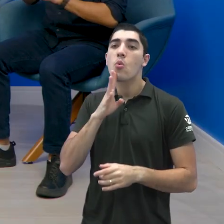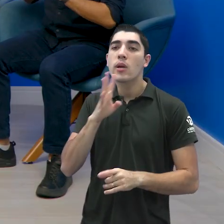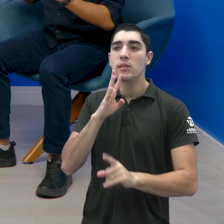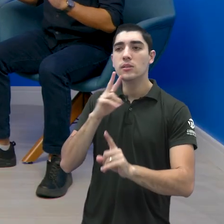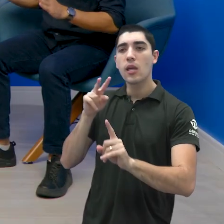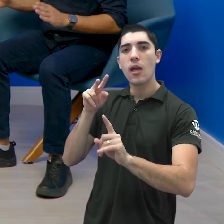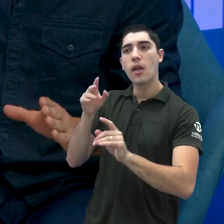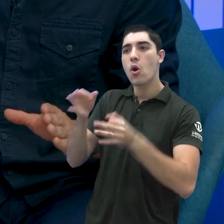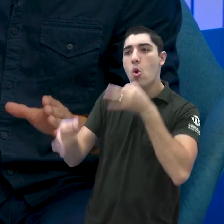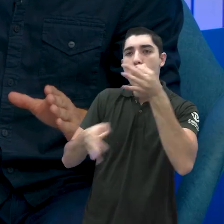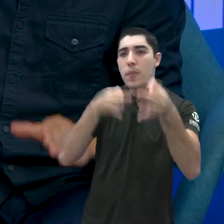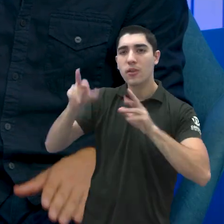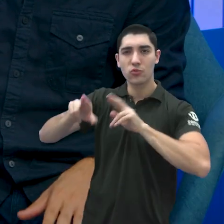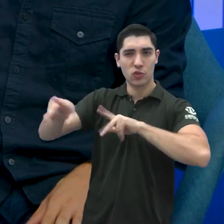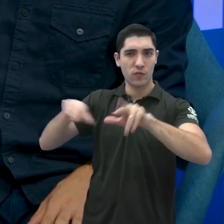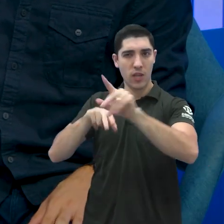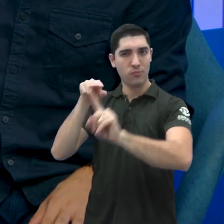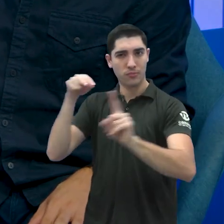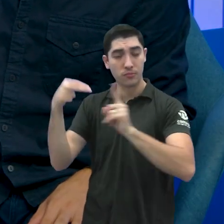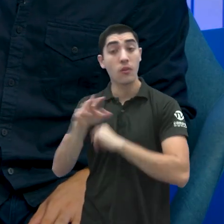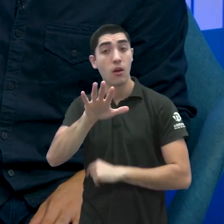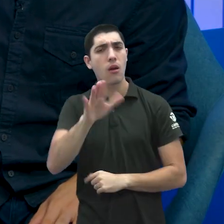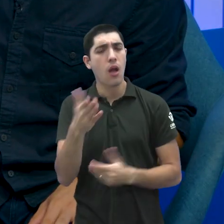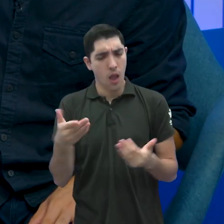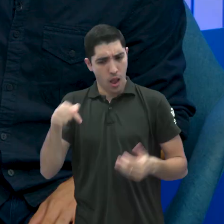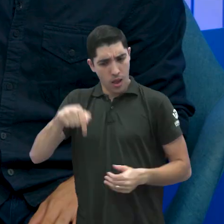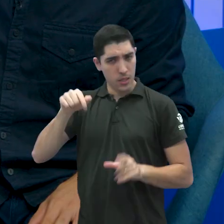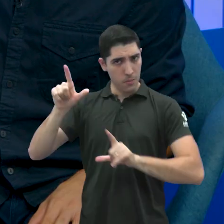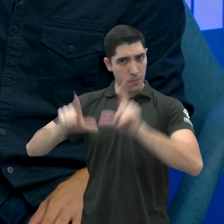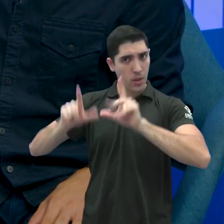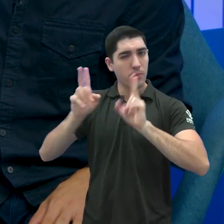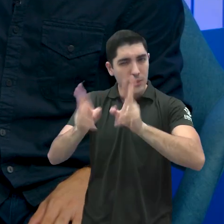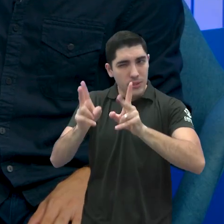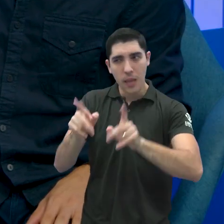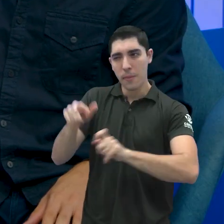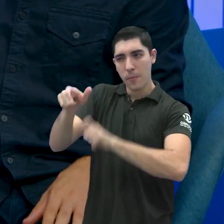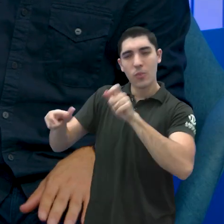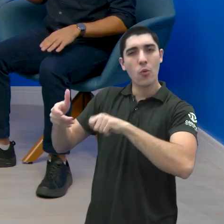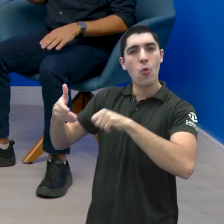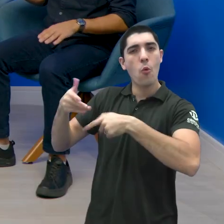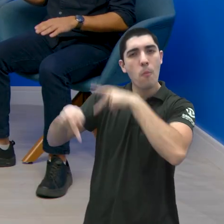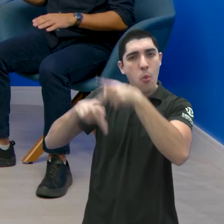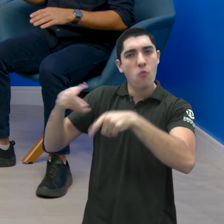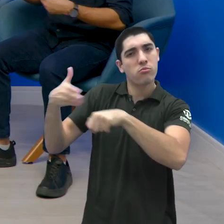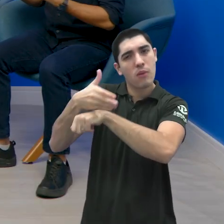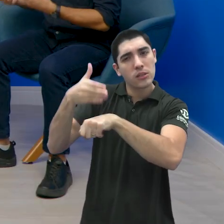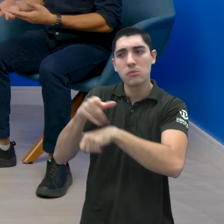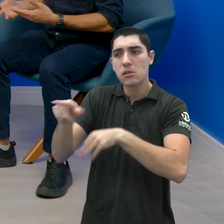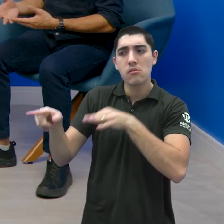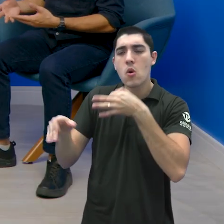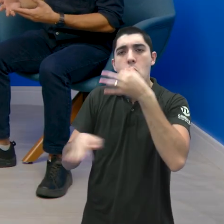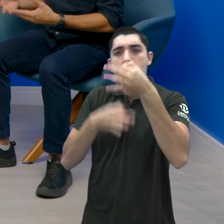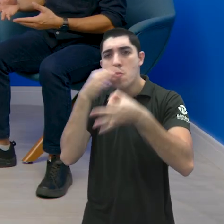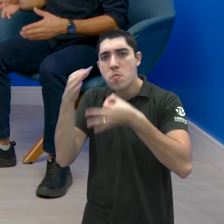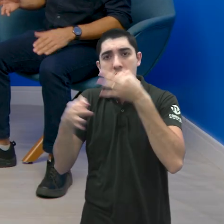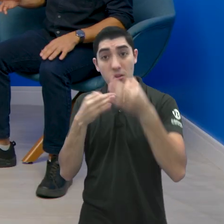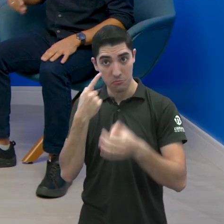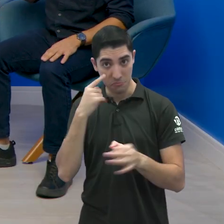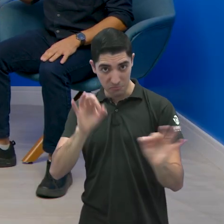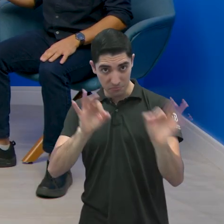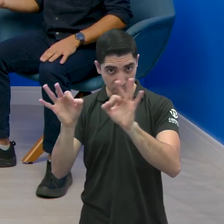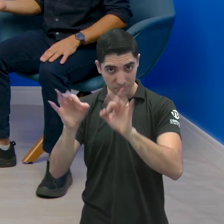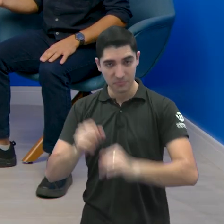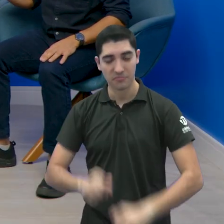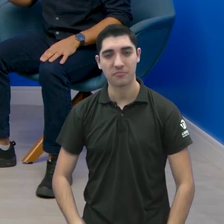ouvir diferentes pontos de vista. João, aqui no estúdio no nosso programa a gente recebe, aliás, a participação popular das pessoas, o que